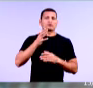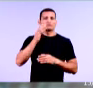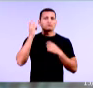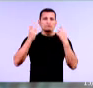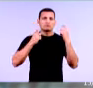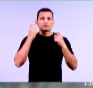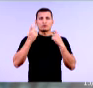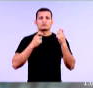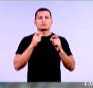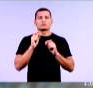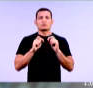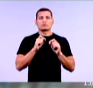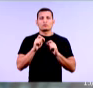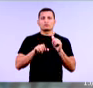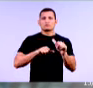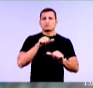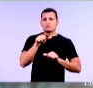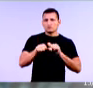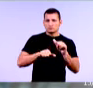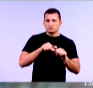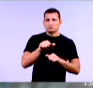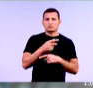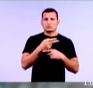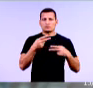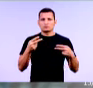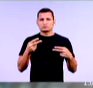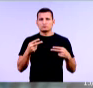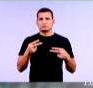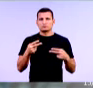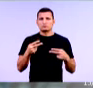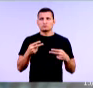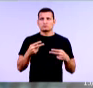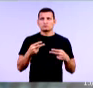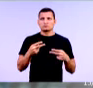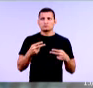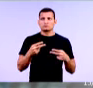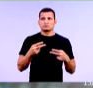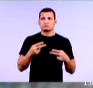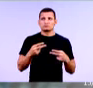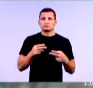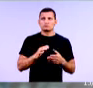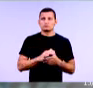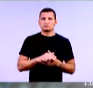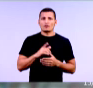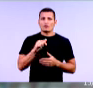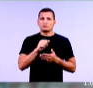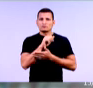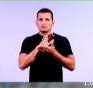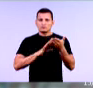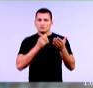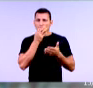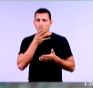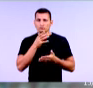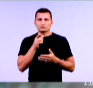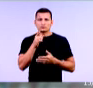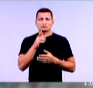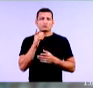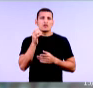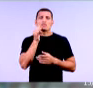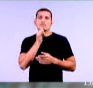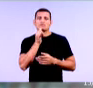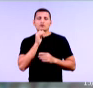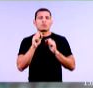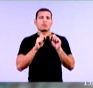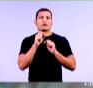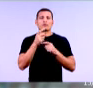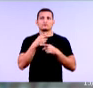origem e a transformação de todas as coisas. É um texto muito bom para que você exemplificar a ideia do que é um objeto e o que ele